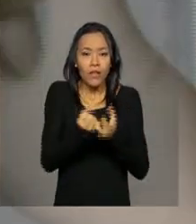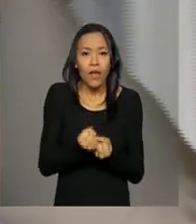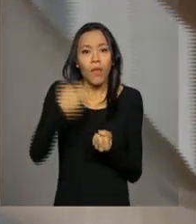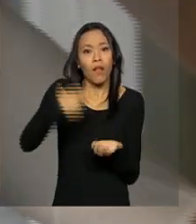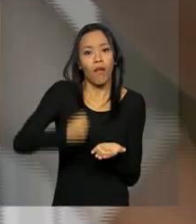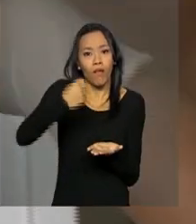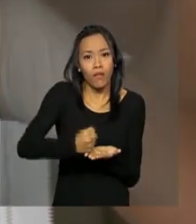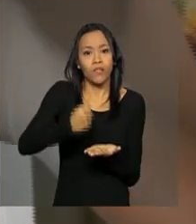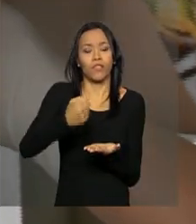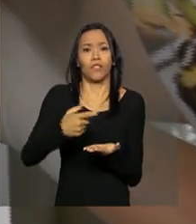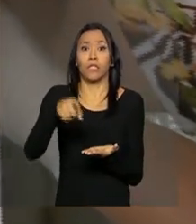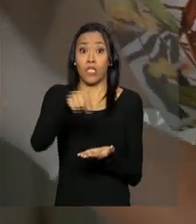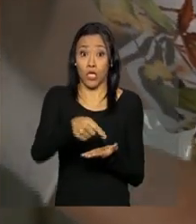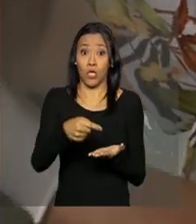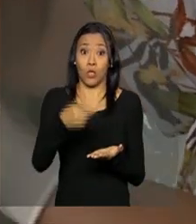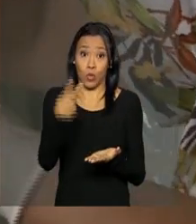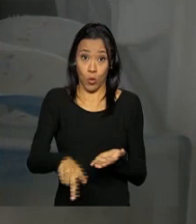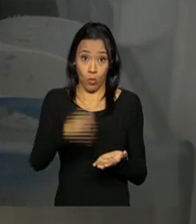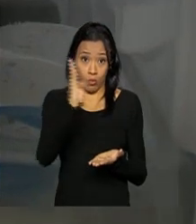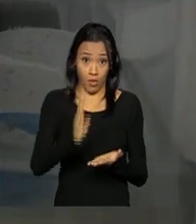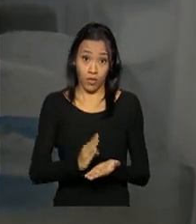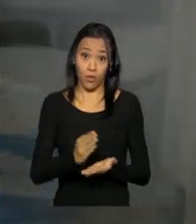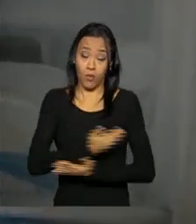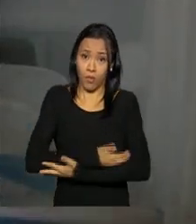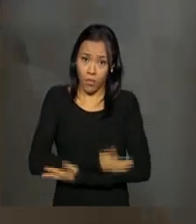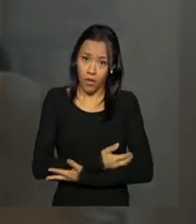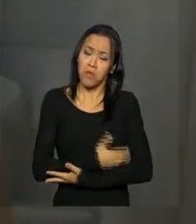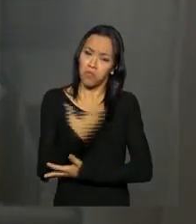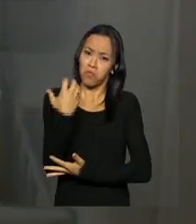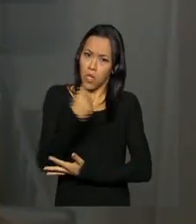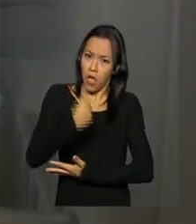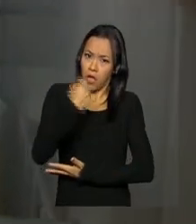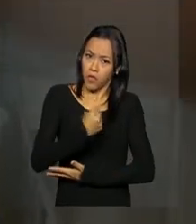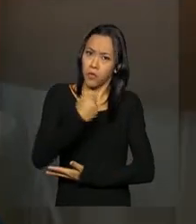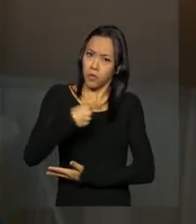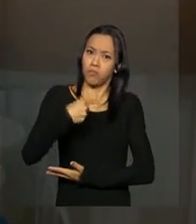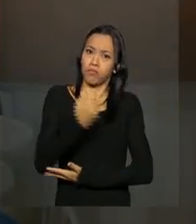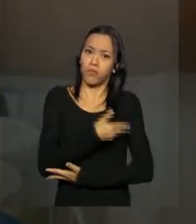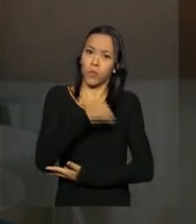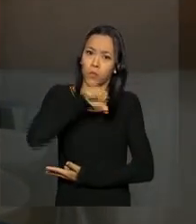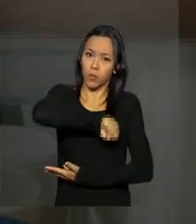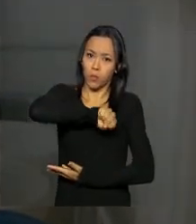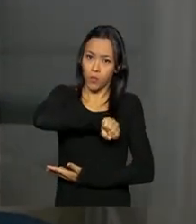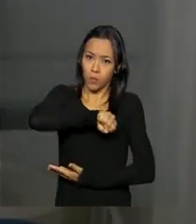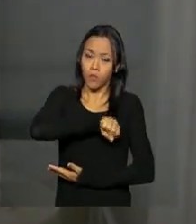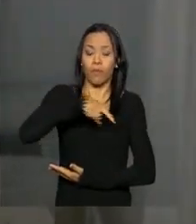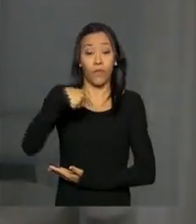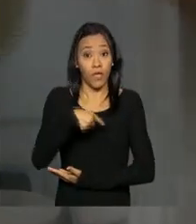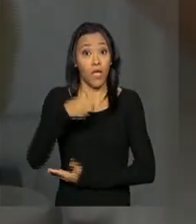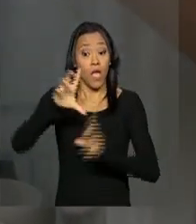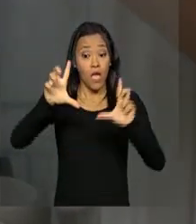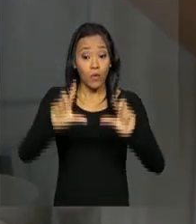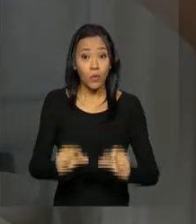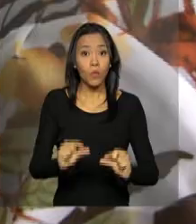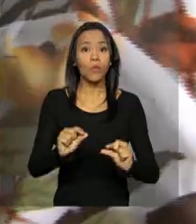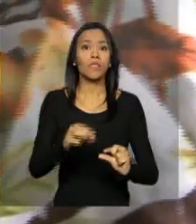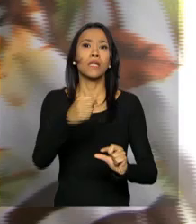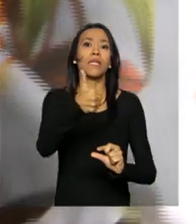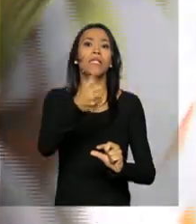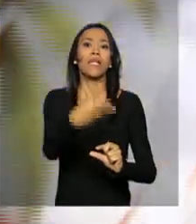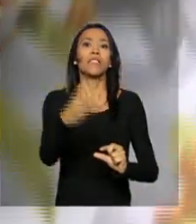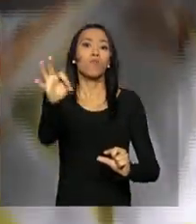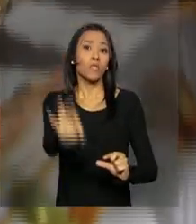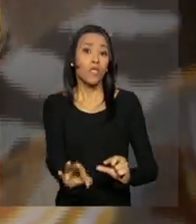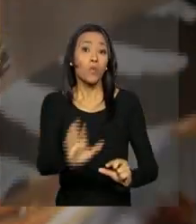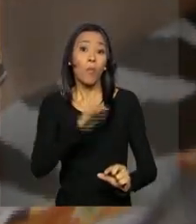milhões de recém-nascidos no Brasil receberam Leite humano processado pela rede o leite materno é capaz de reduzir em 13%